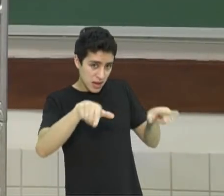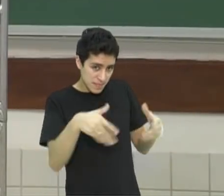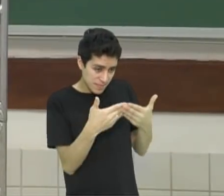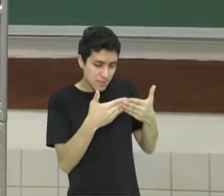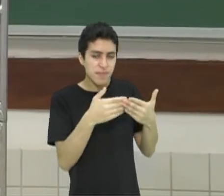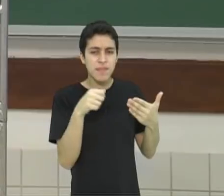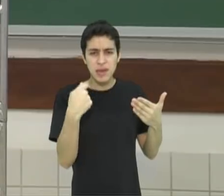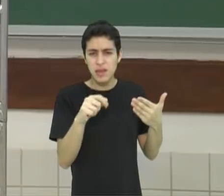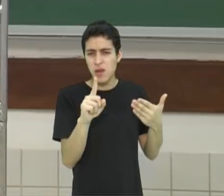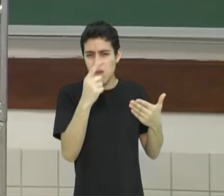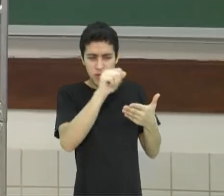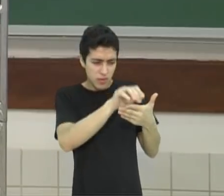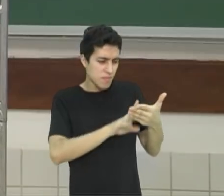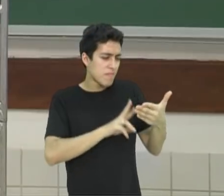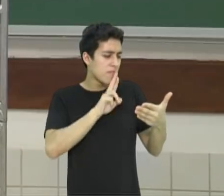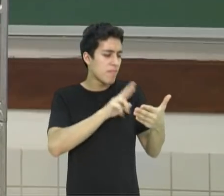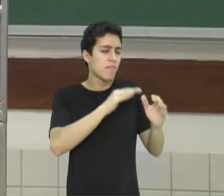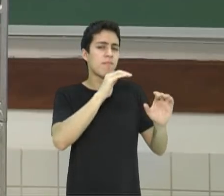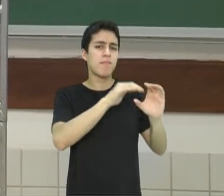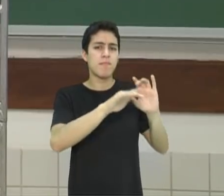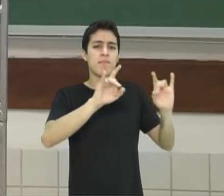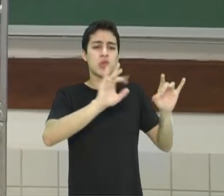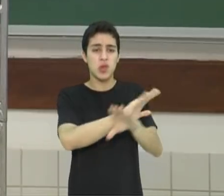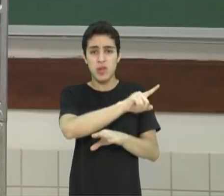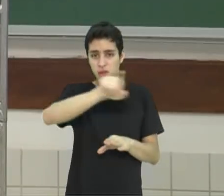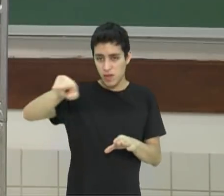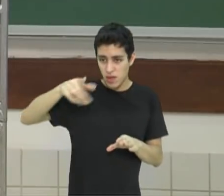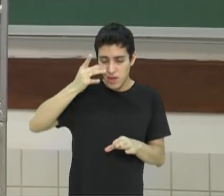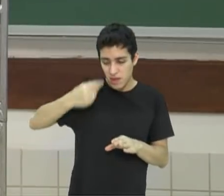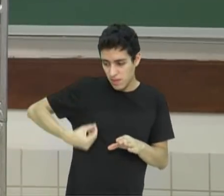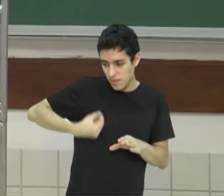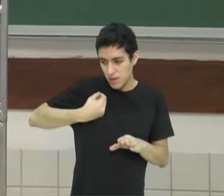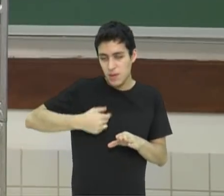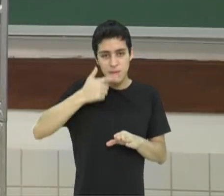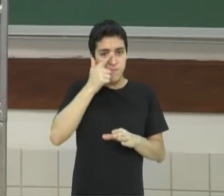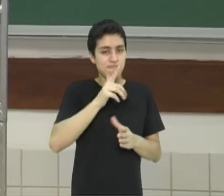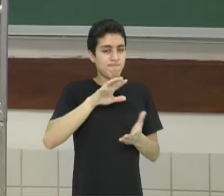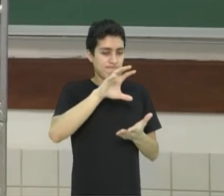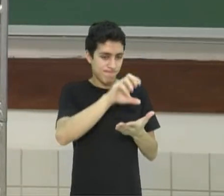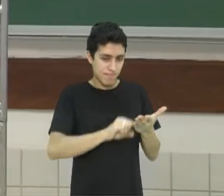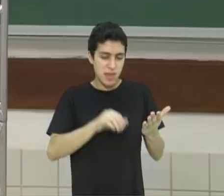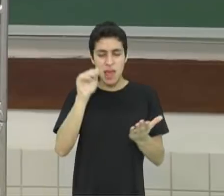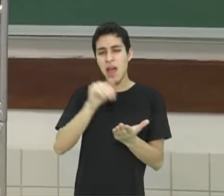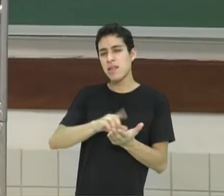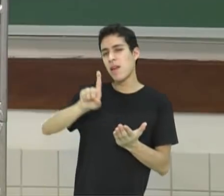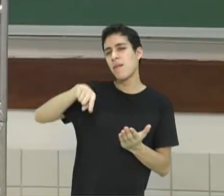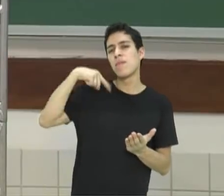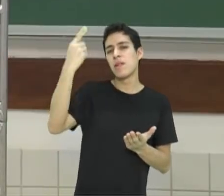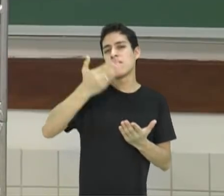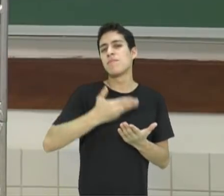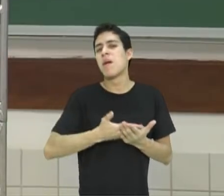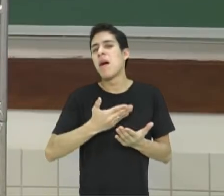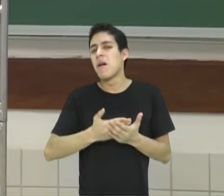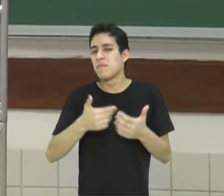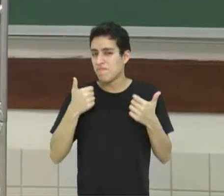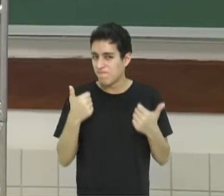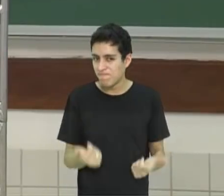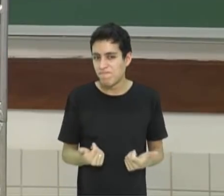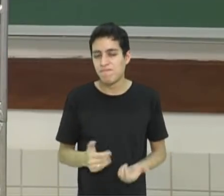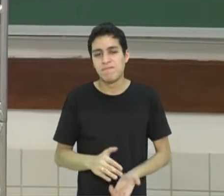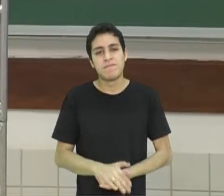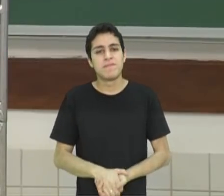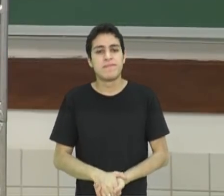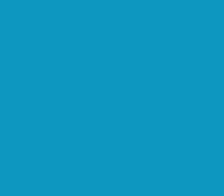1, realizar a atividade e enviar, e a sua presença vai ser garantida. Até a próxima aula e a gente se vê!